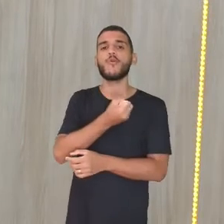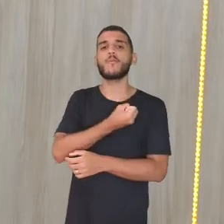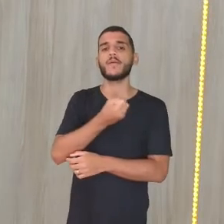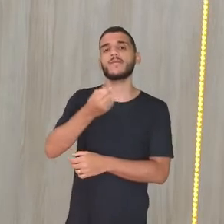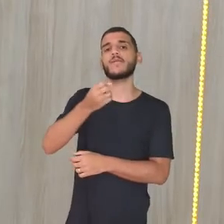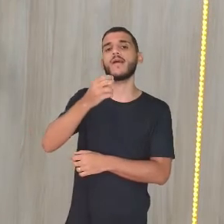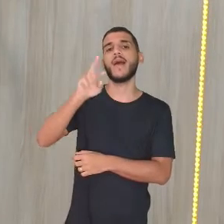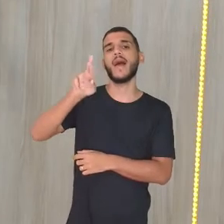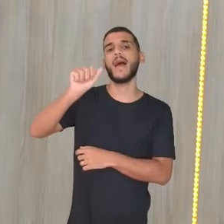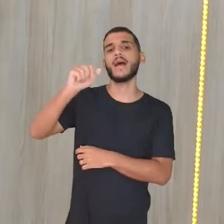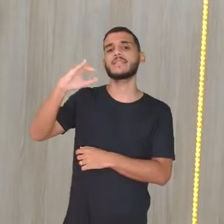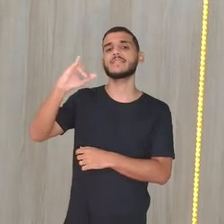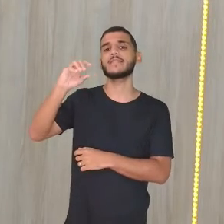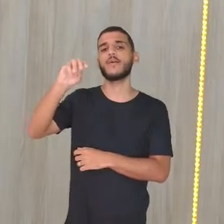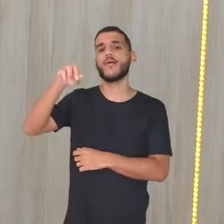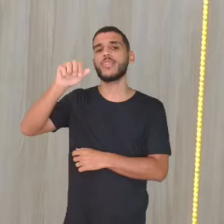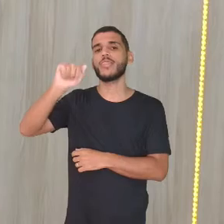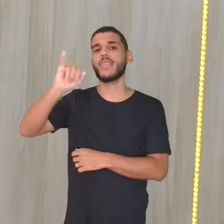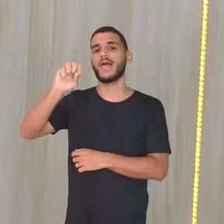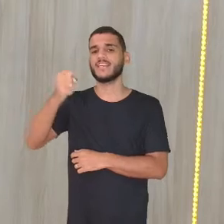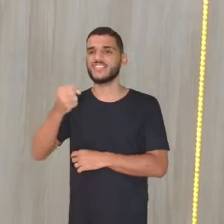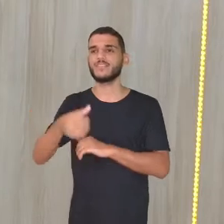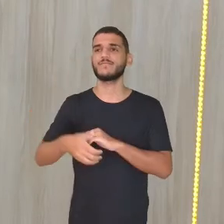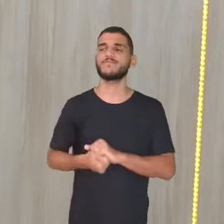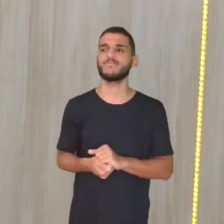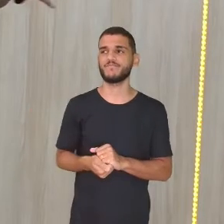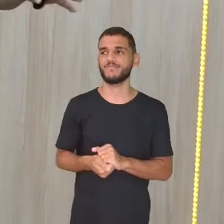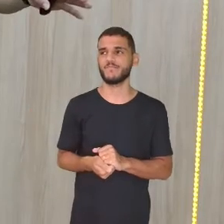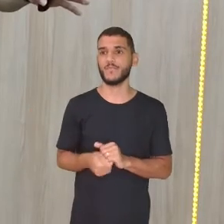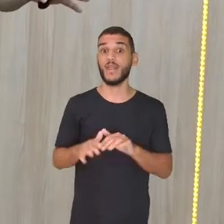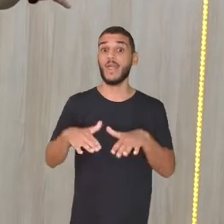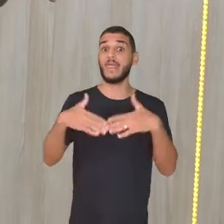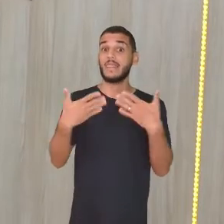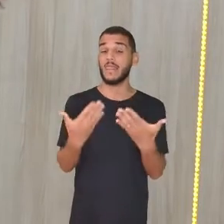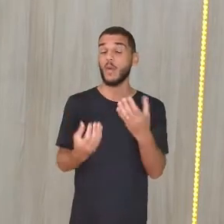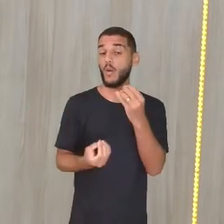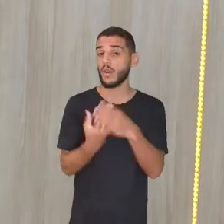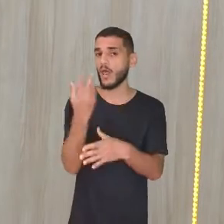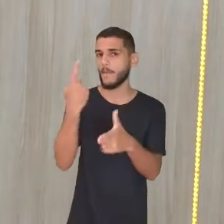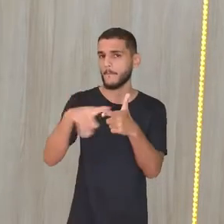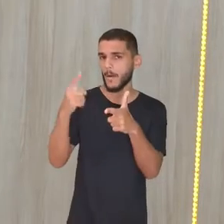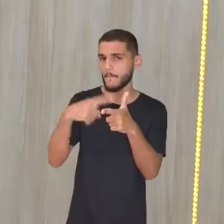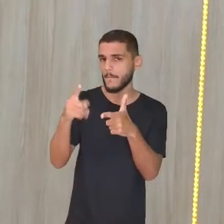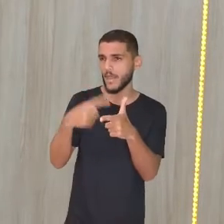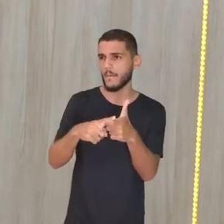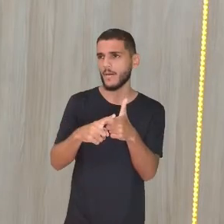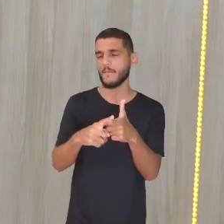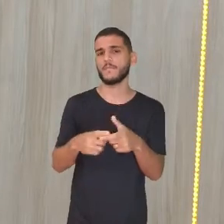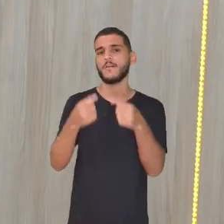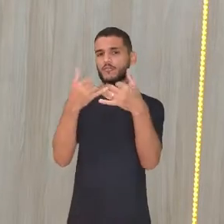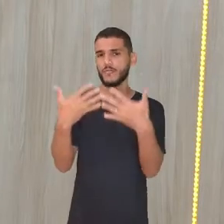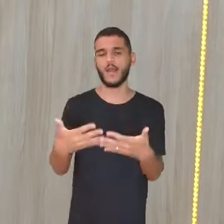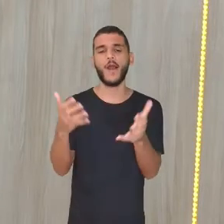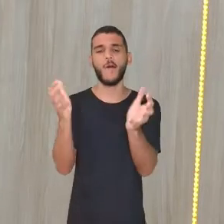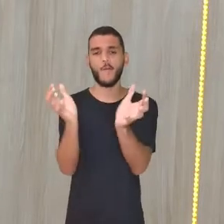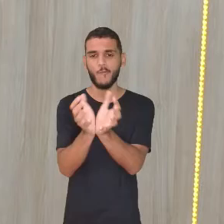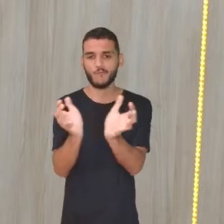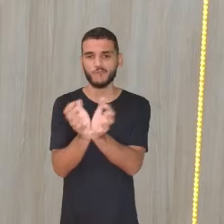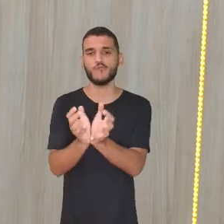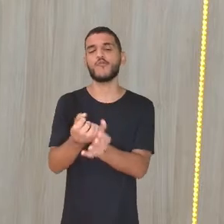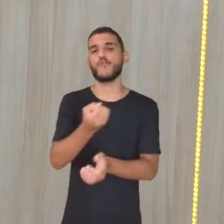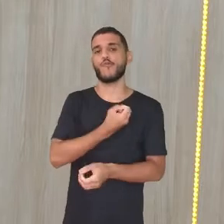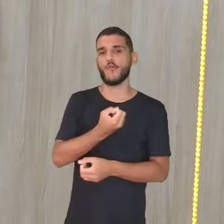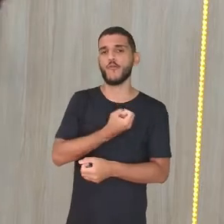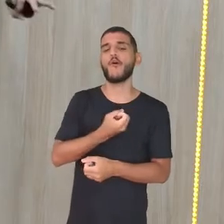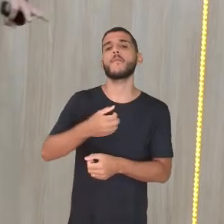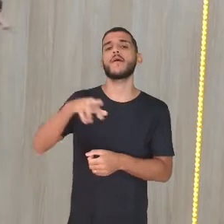eles já foram espertos, né, Ricardinho? Já disseram, olha, não, meu filho, para estar criando um problema, vou dizer logo que conjunto dos números racionais